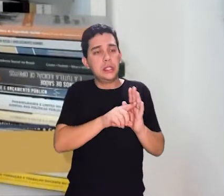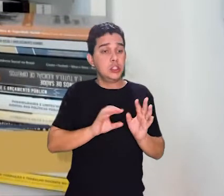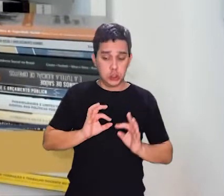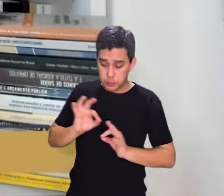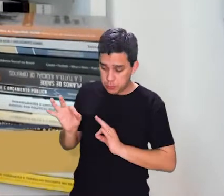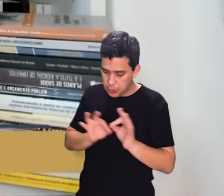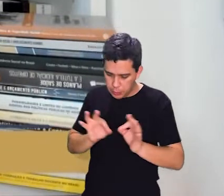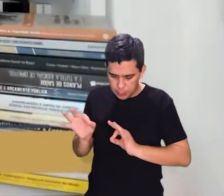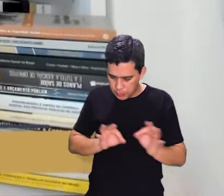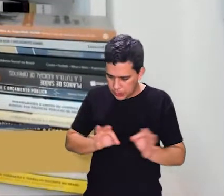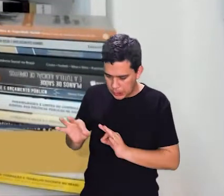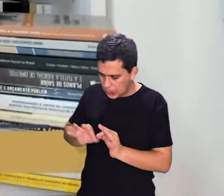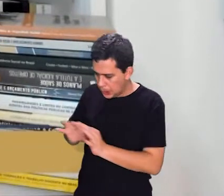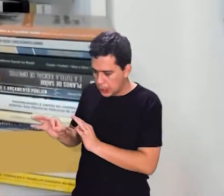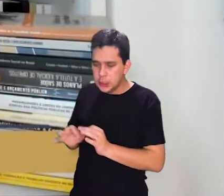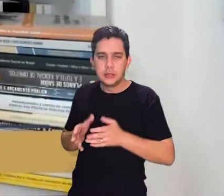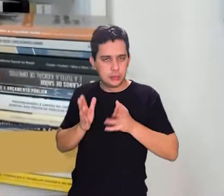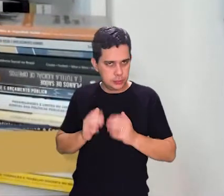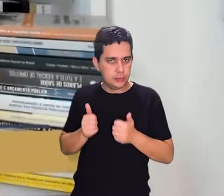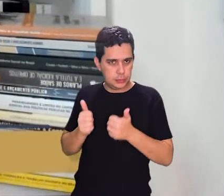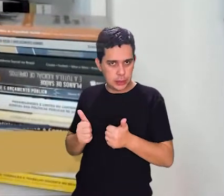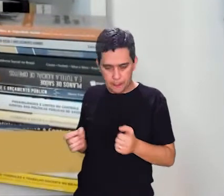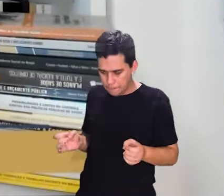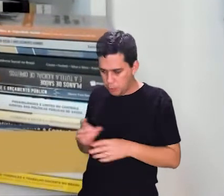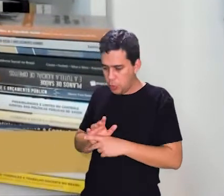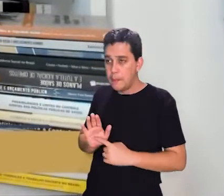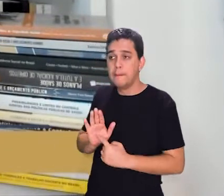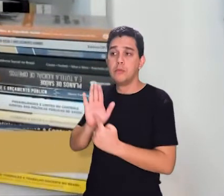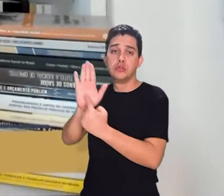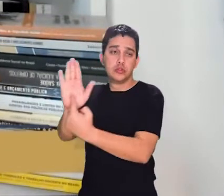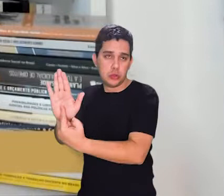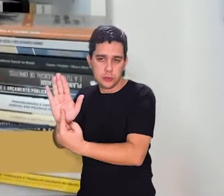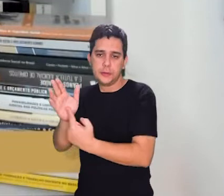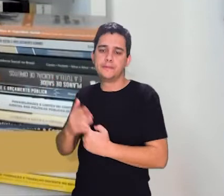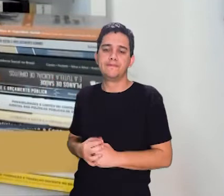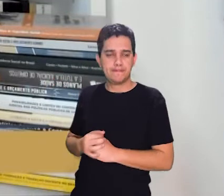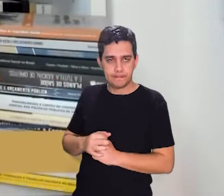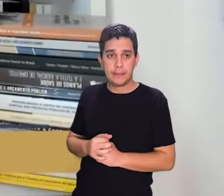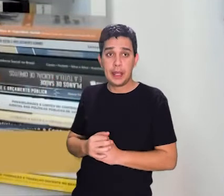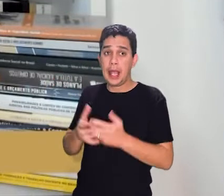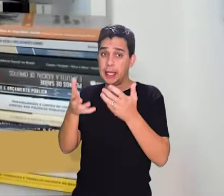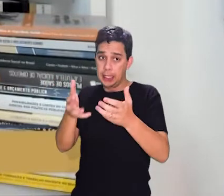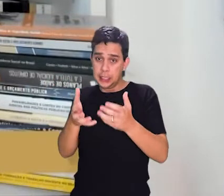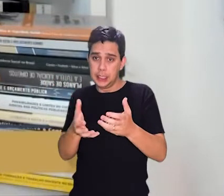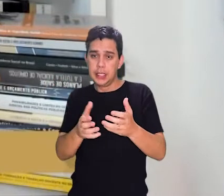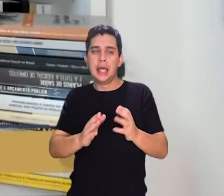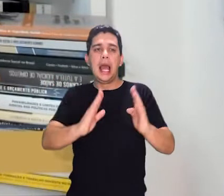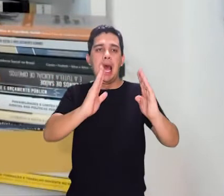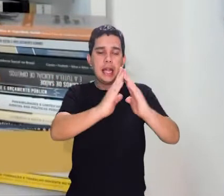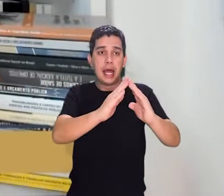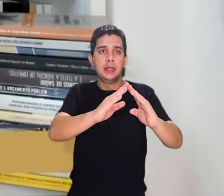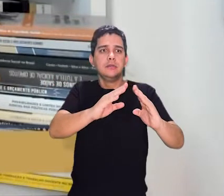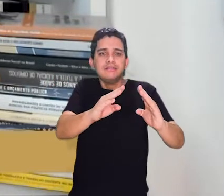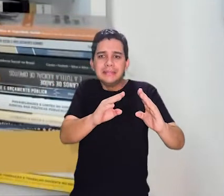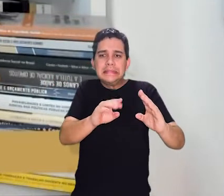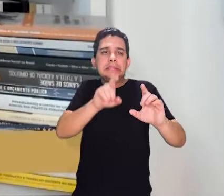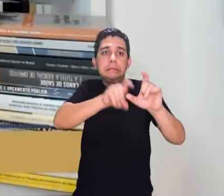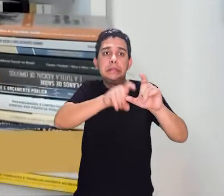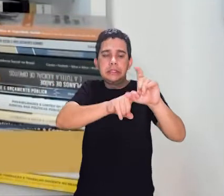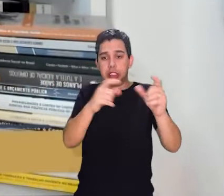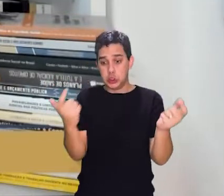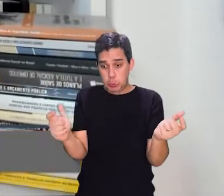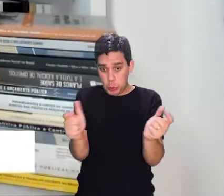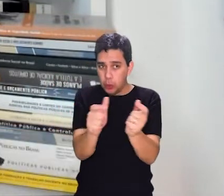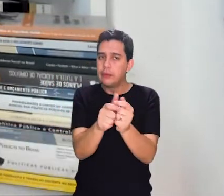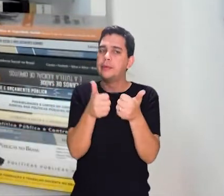foi apresentado pela equipe de intervenção, de modo a fazer conter as despesas do hospital dentro dos limites